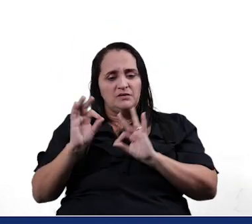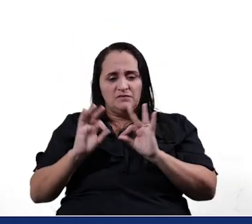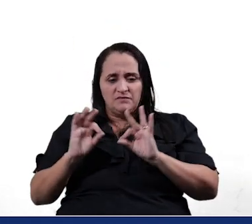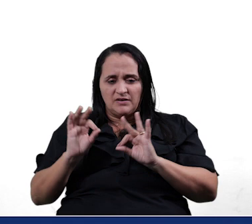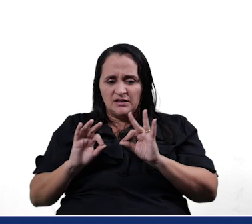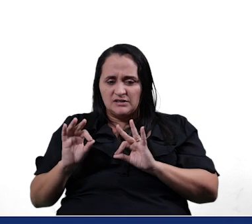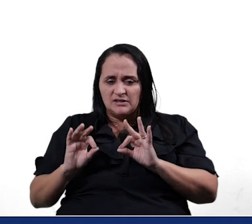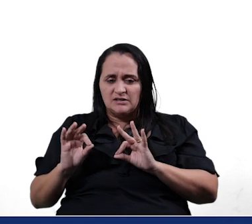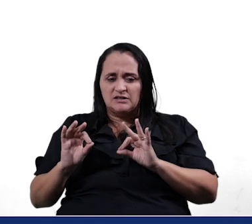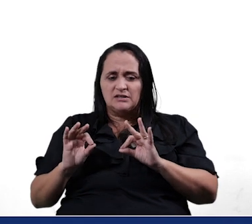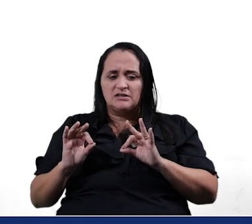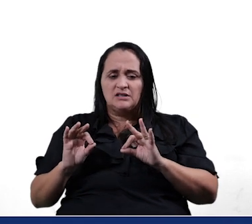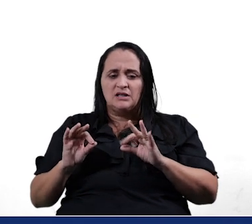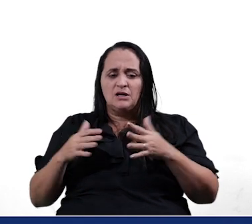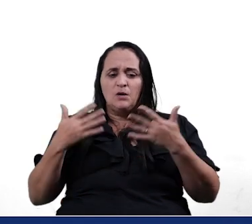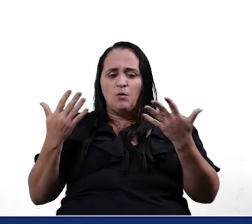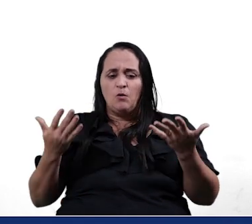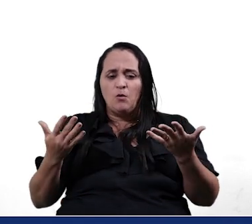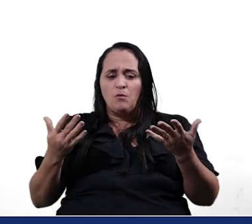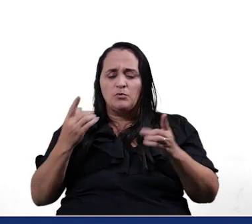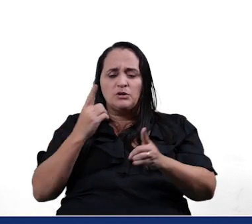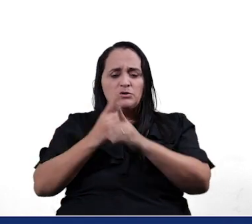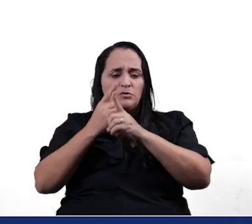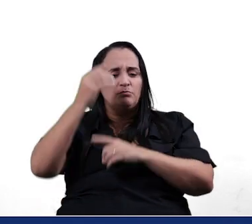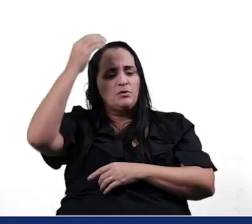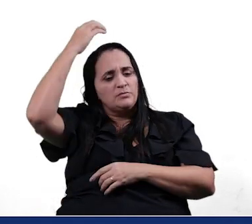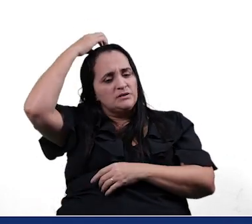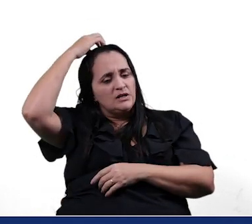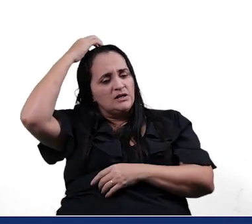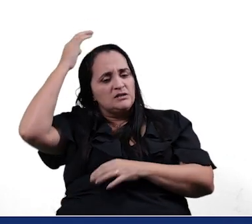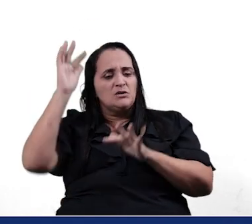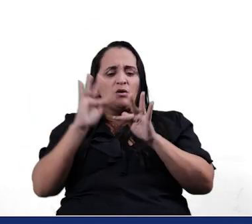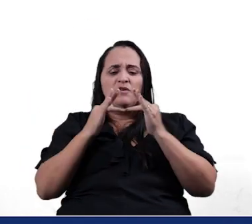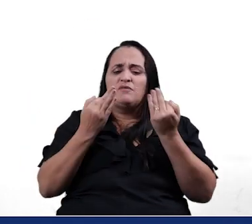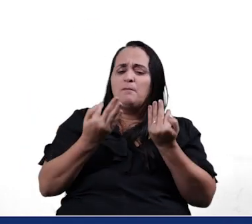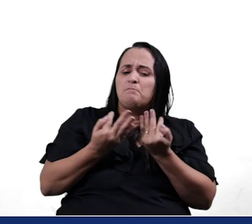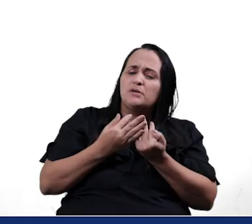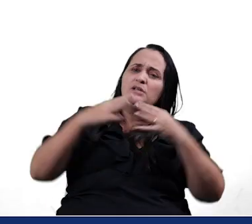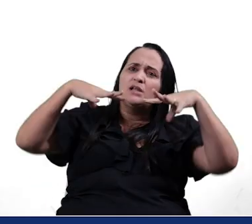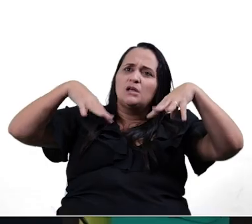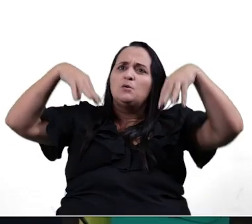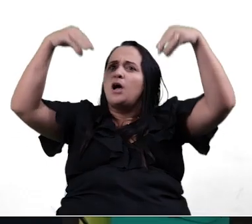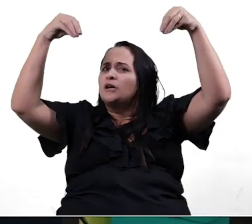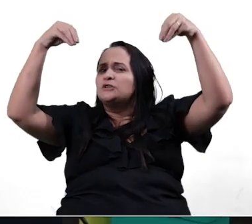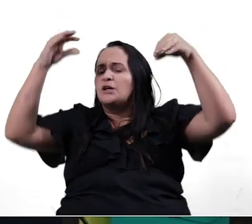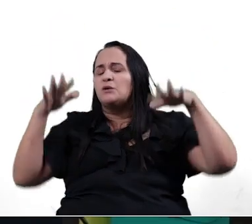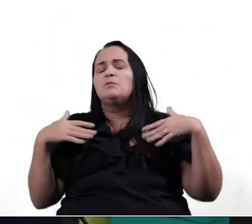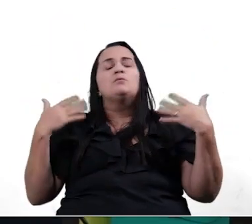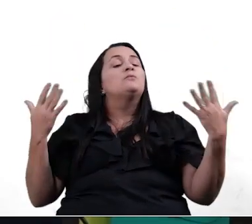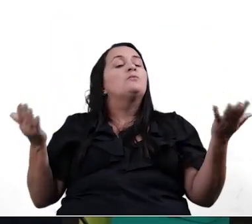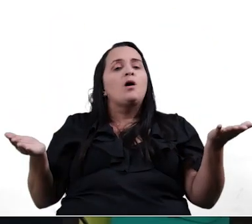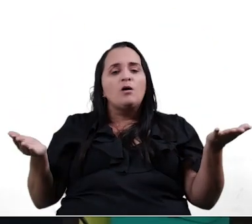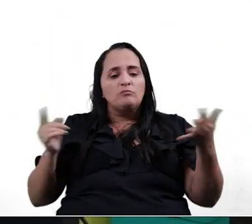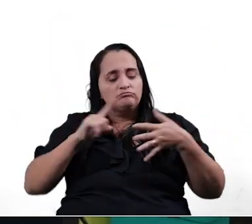de verdade? Ou fala sobre uma família real e seu castelo? Do que está falando essa historinha da